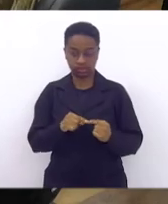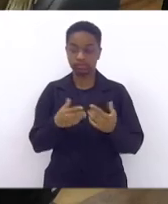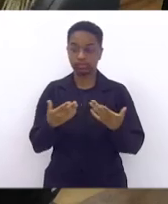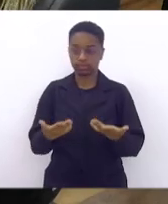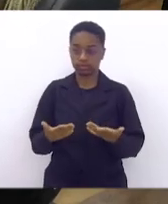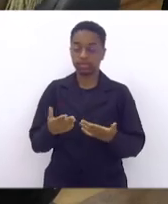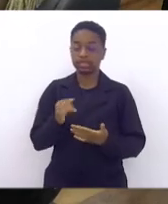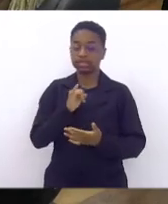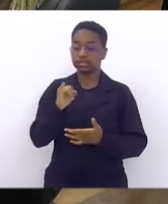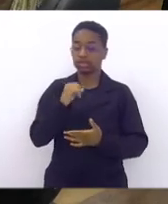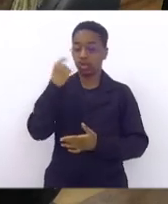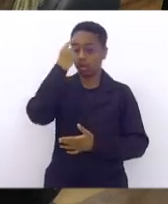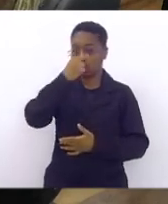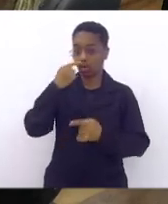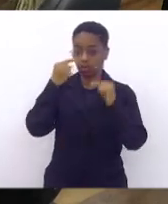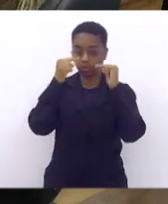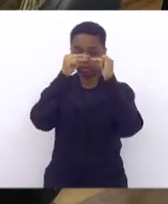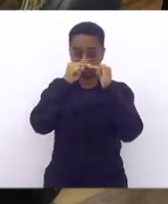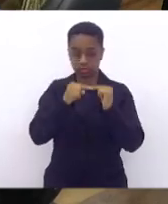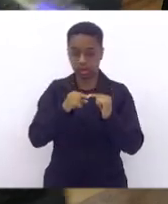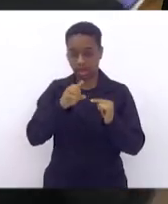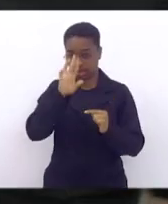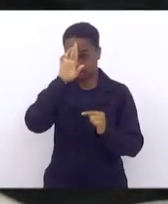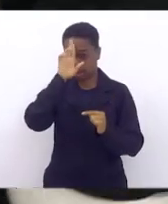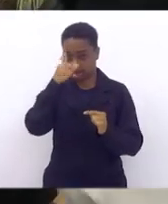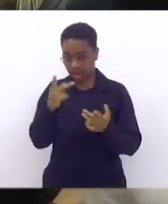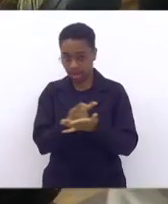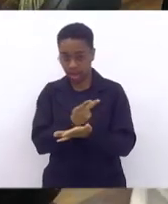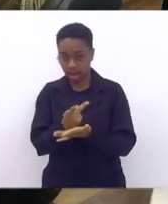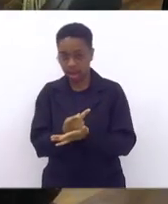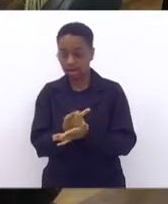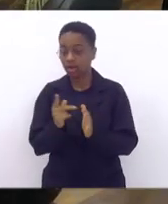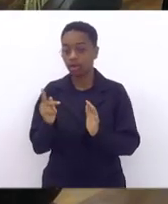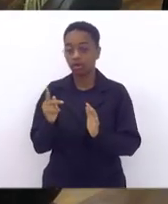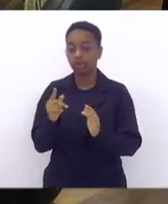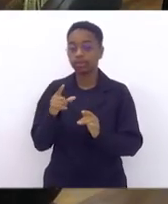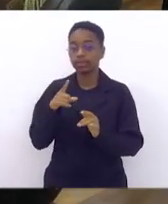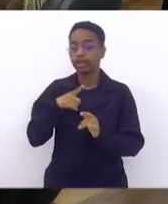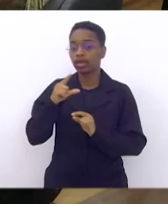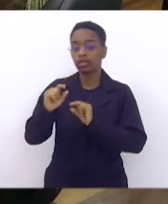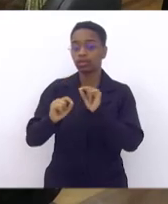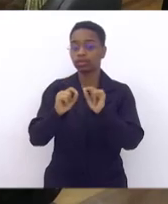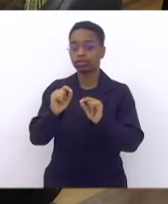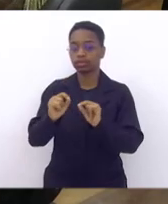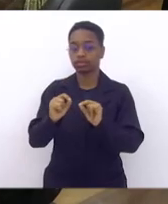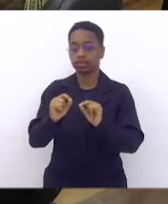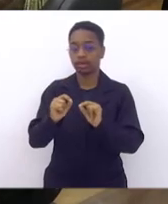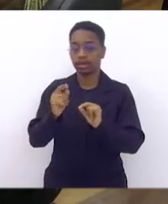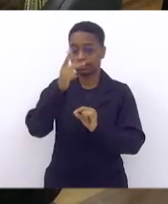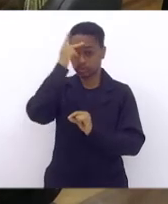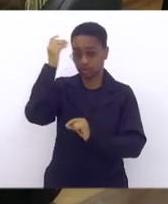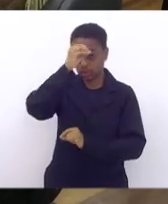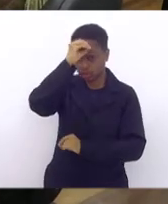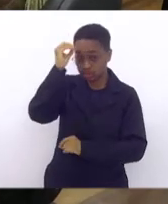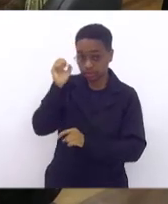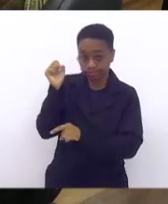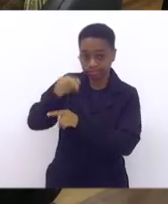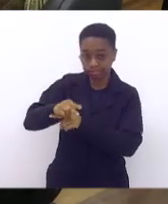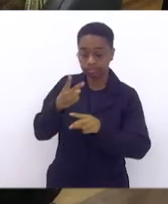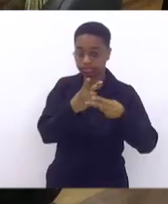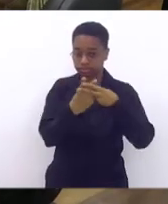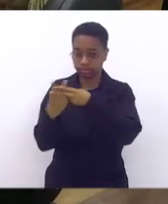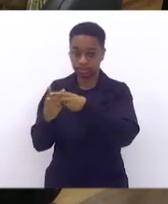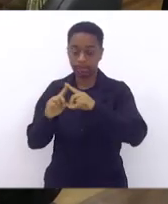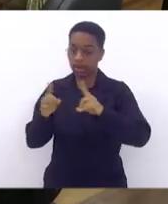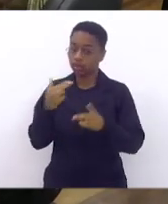identificação errada... ela vai ter como consequência um inocente na cadeia. E é isso que a gente